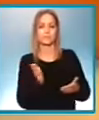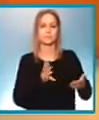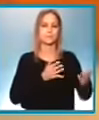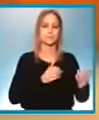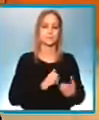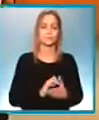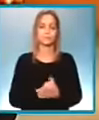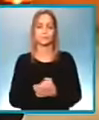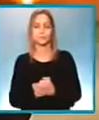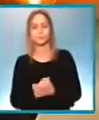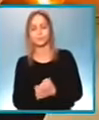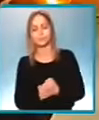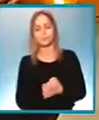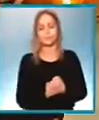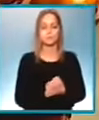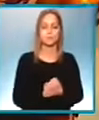luar.